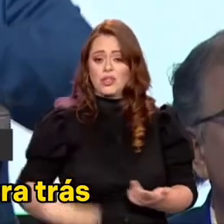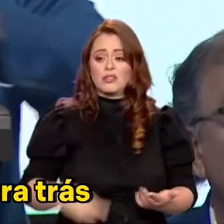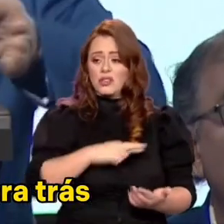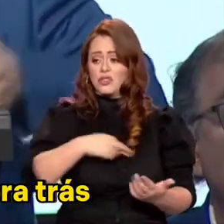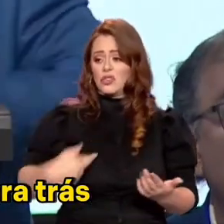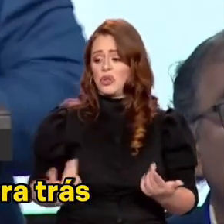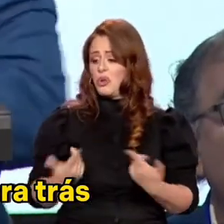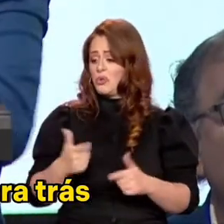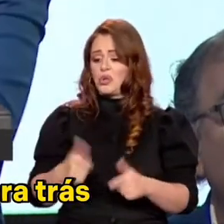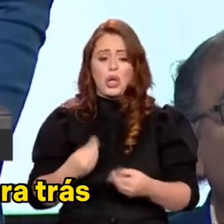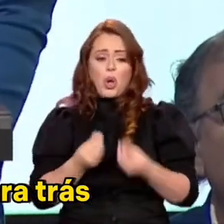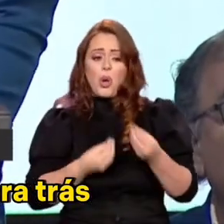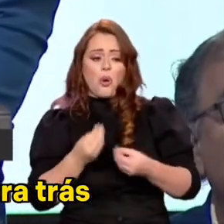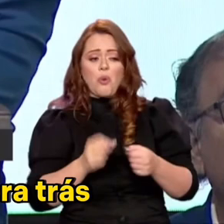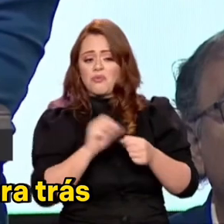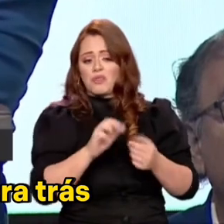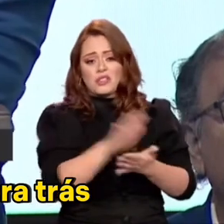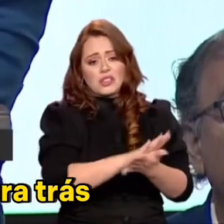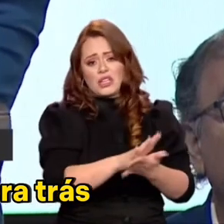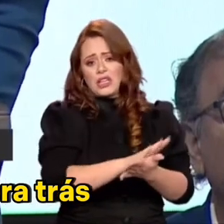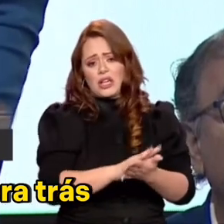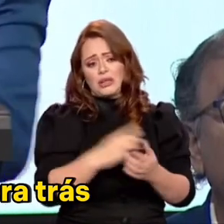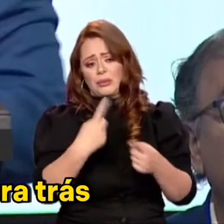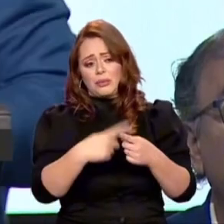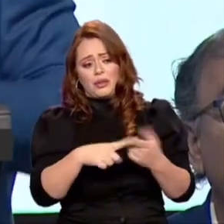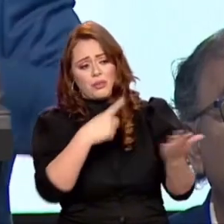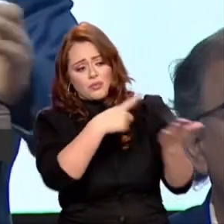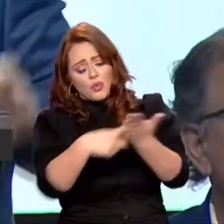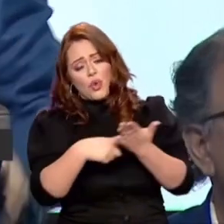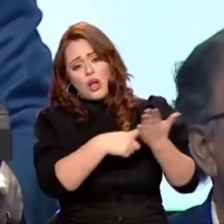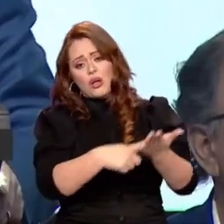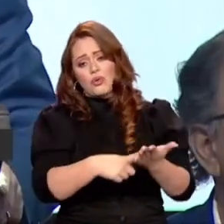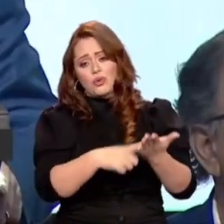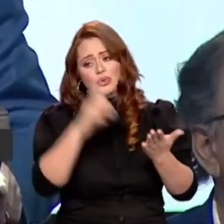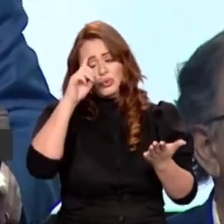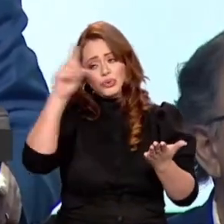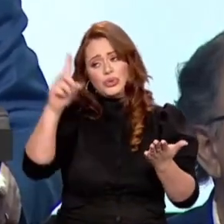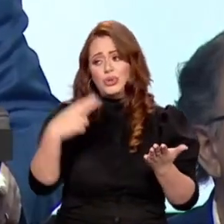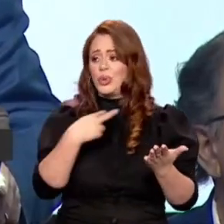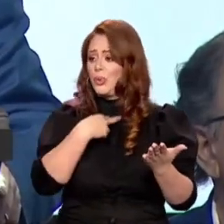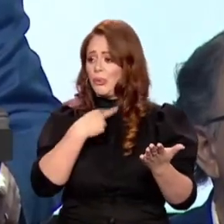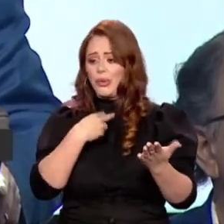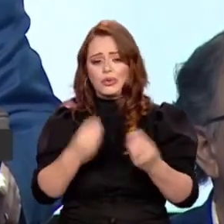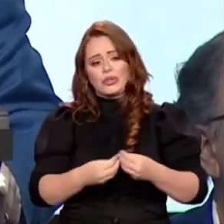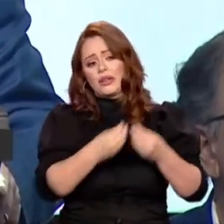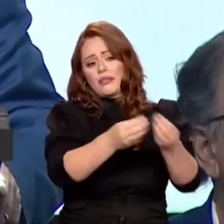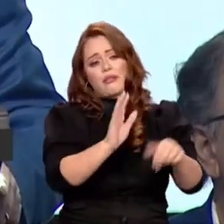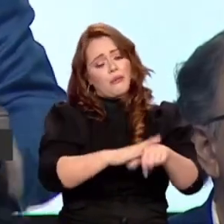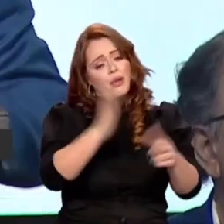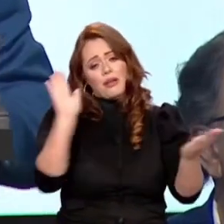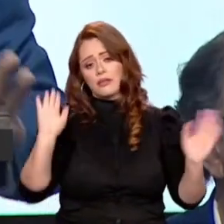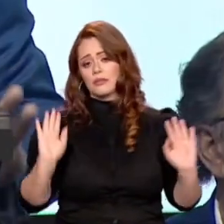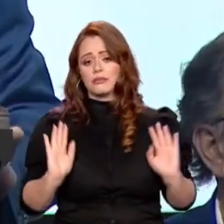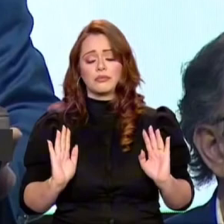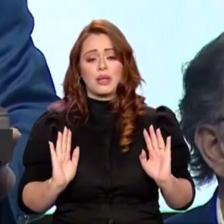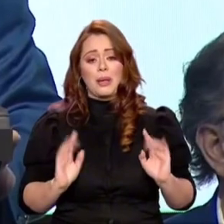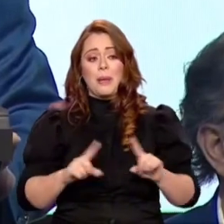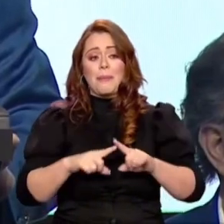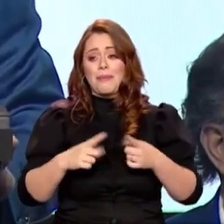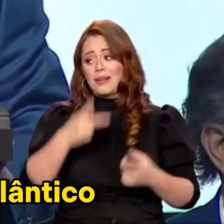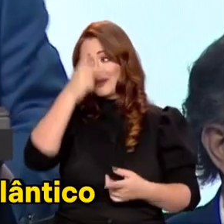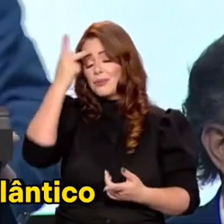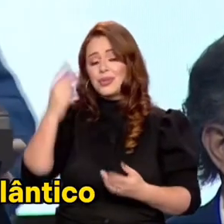nós fizemos um acordo e de tal data para trás não pode mais exportar. Mas alguém